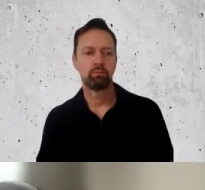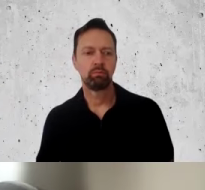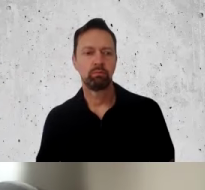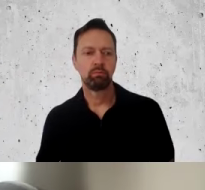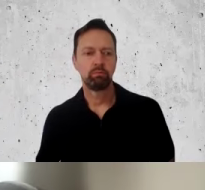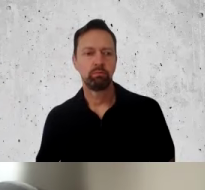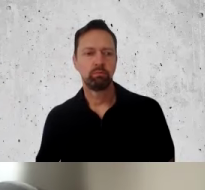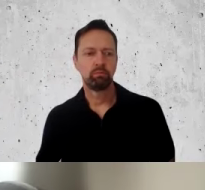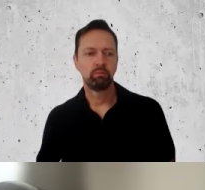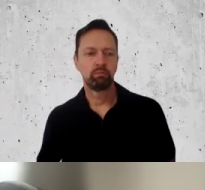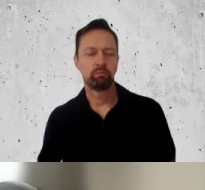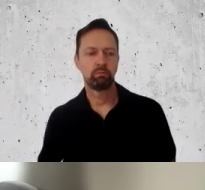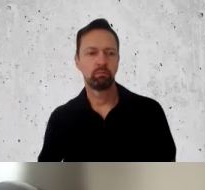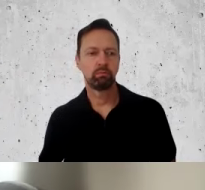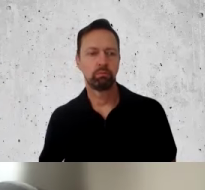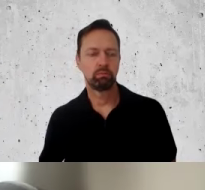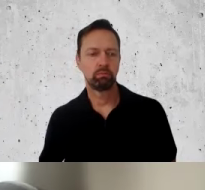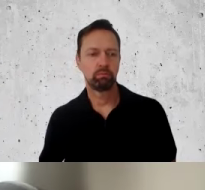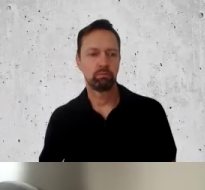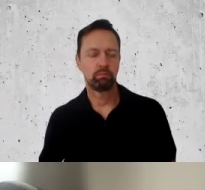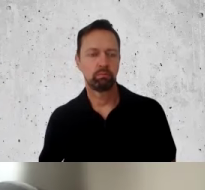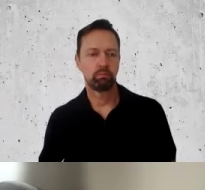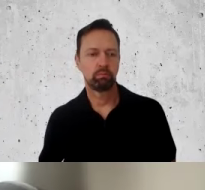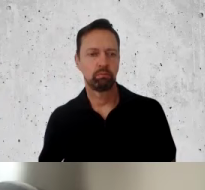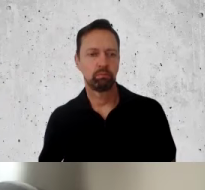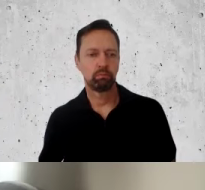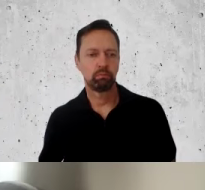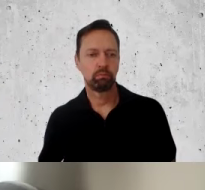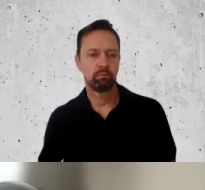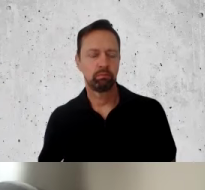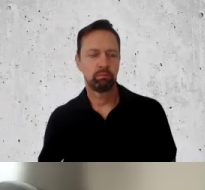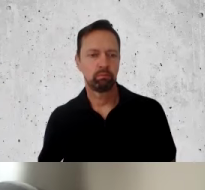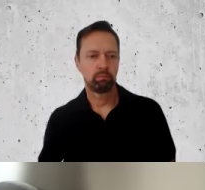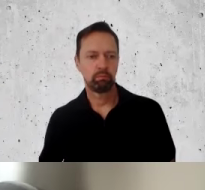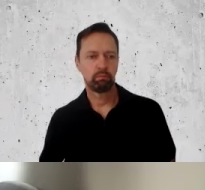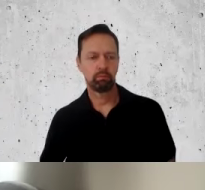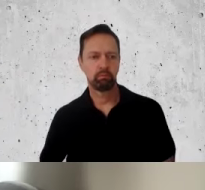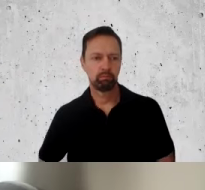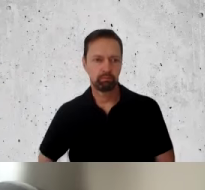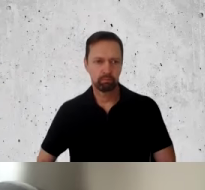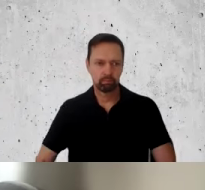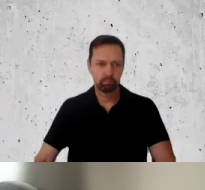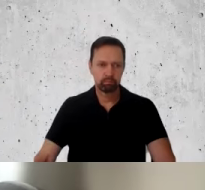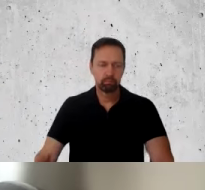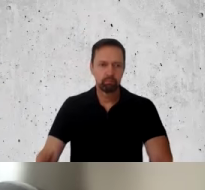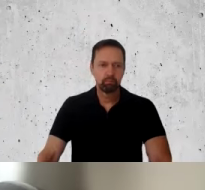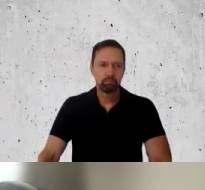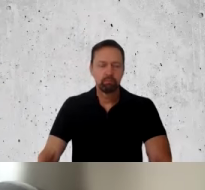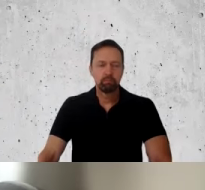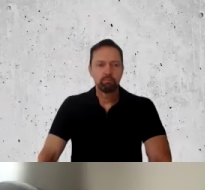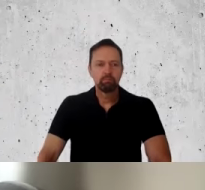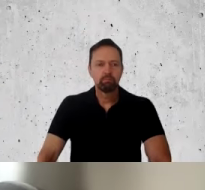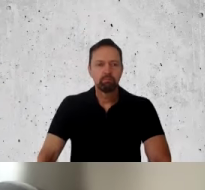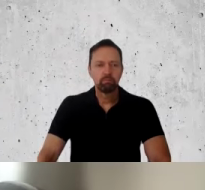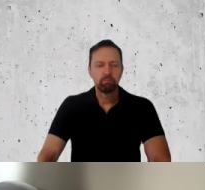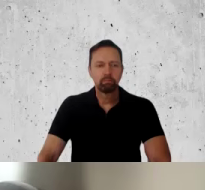empresas protegem demais os credores, isso tende a fazer com que empresas saudáveis sejam liquidadas, né? Ele